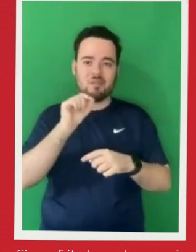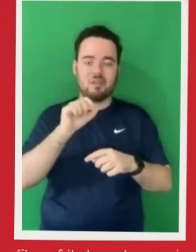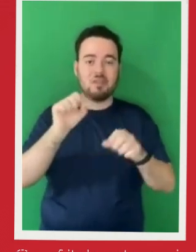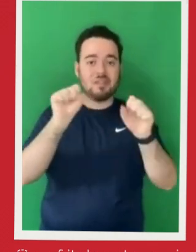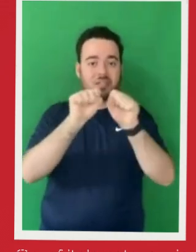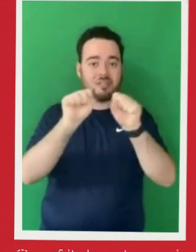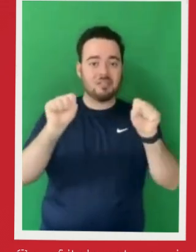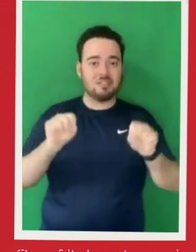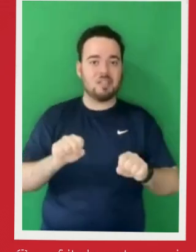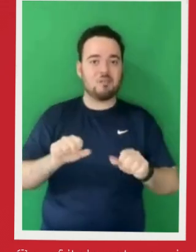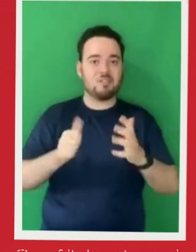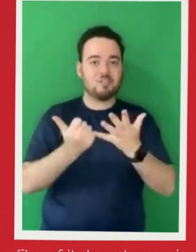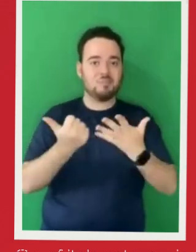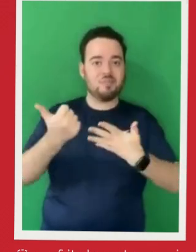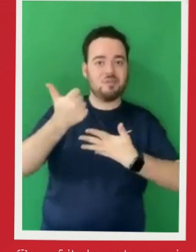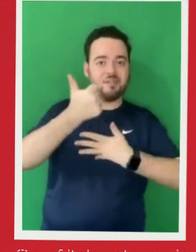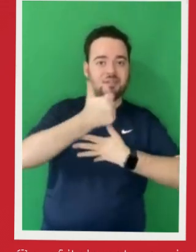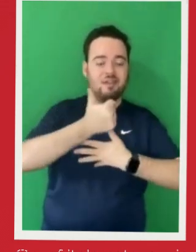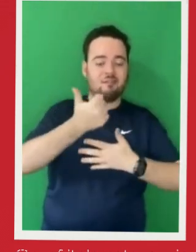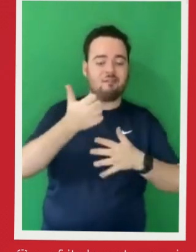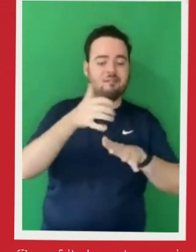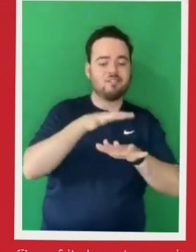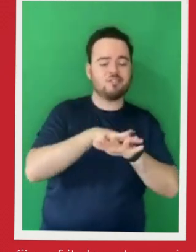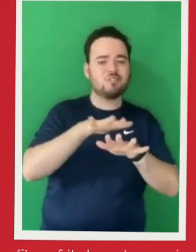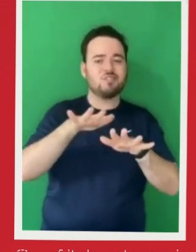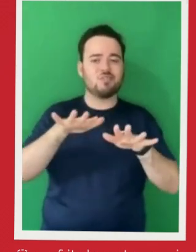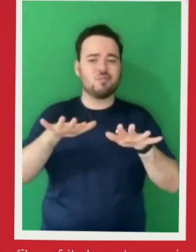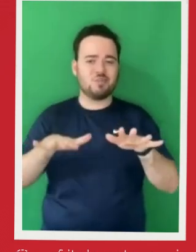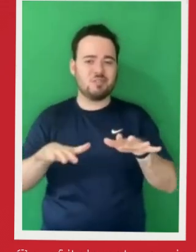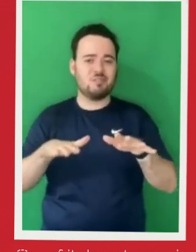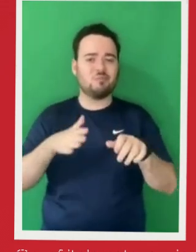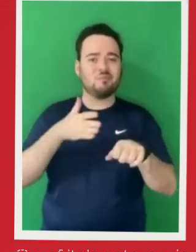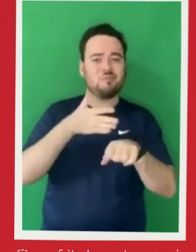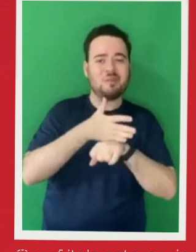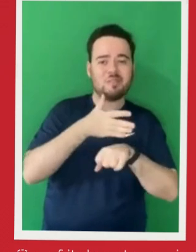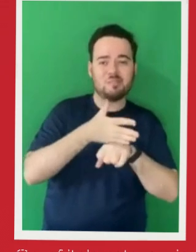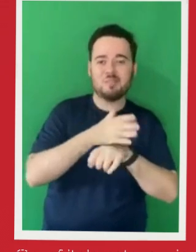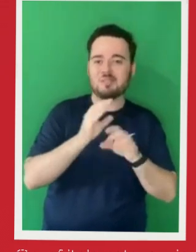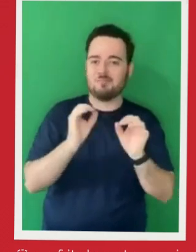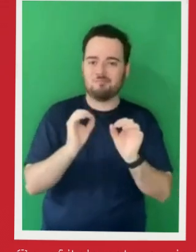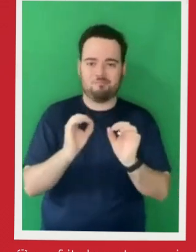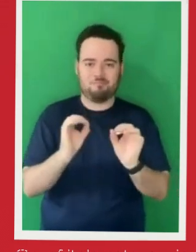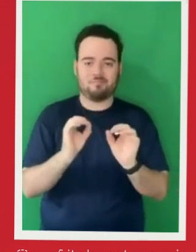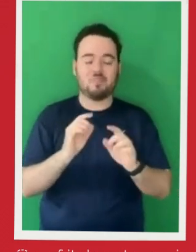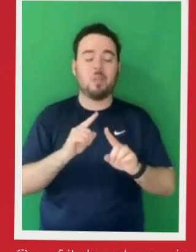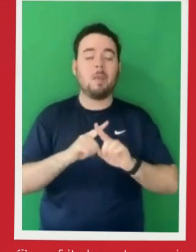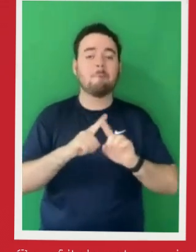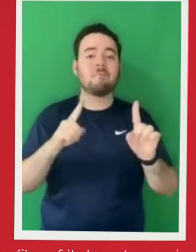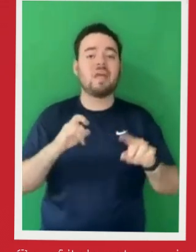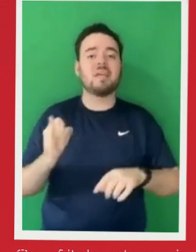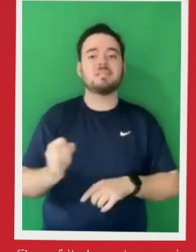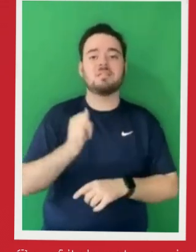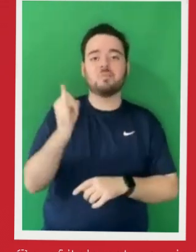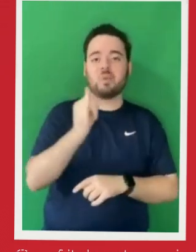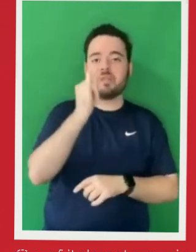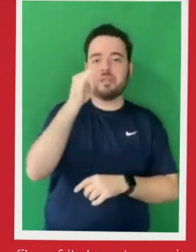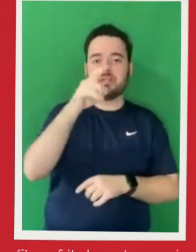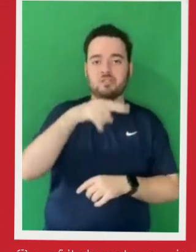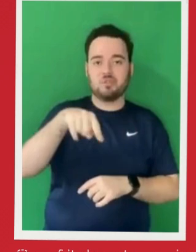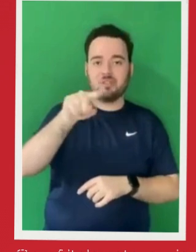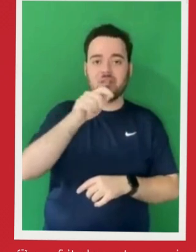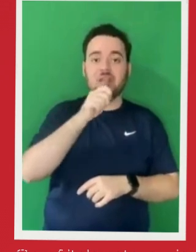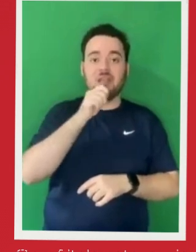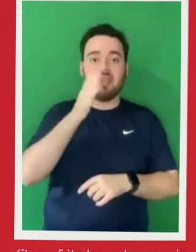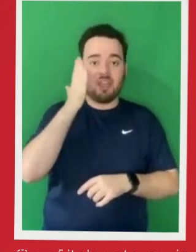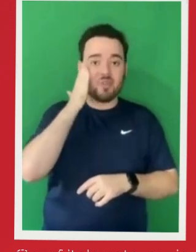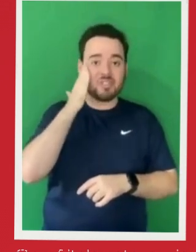reproduz sistemas de privilégio, sistemas de exclusão, sistemas de participação. Mas é muito importante, eu